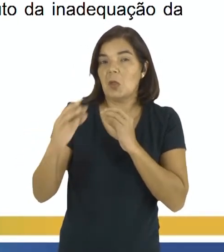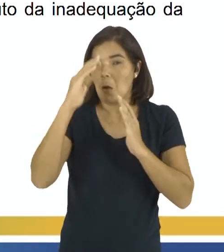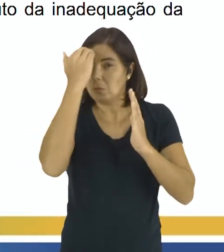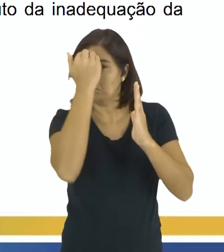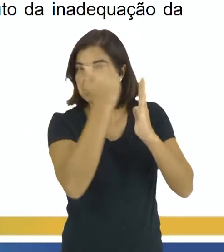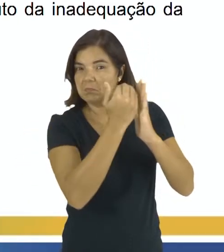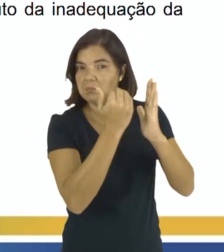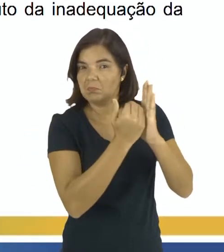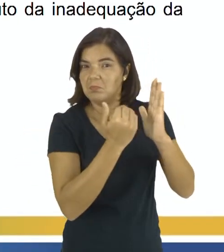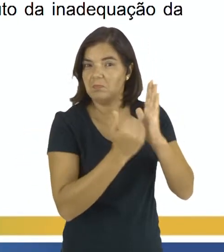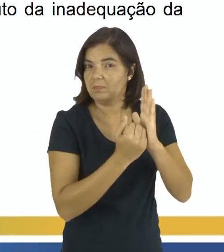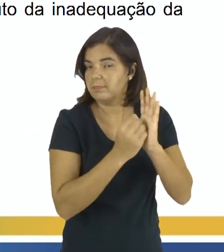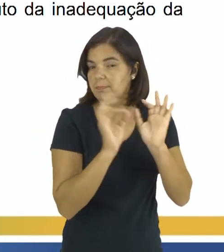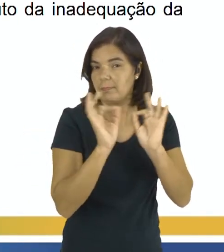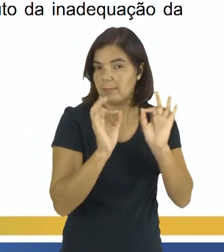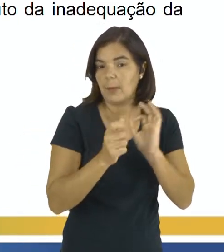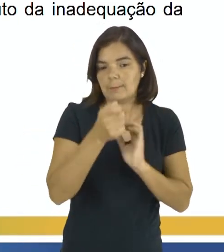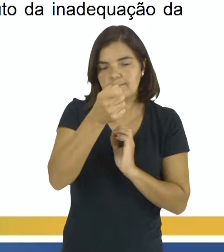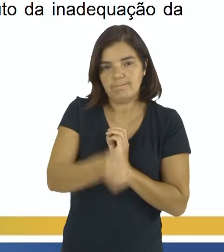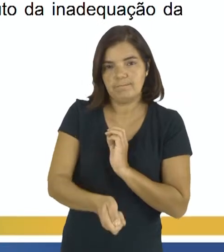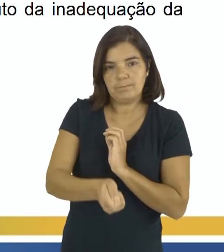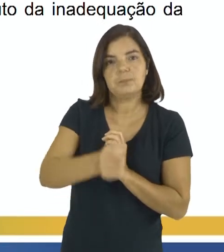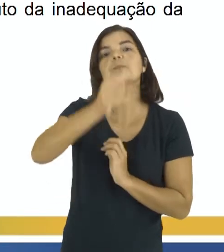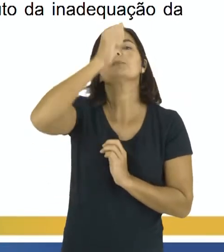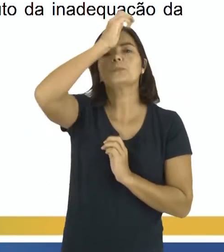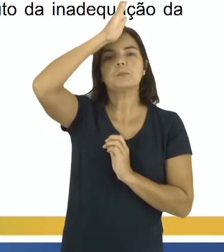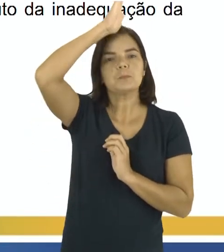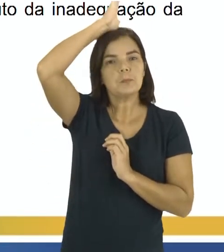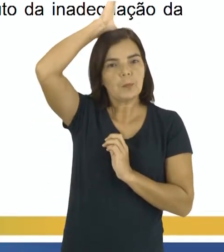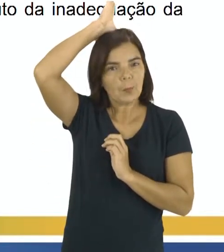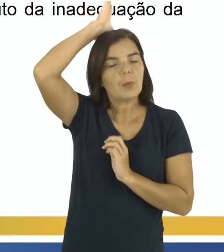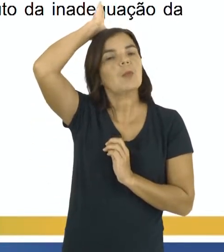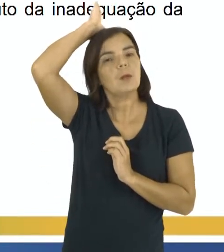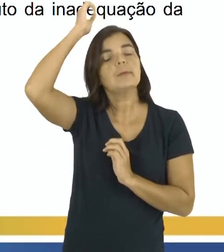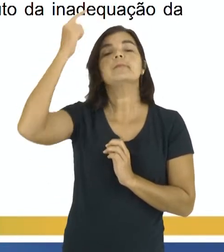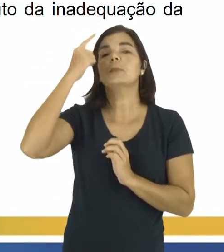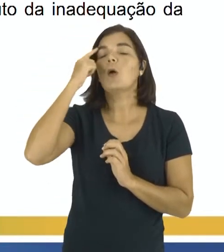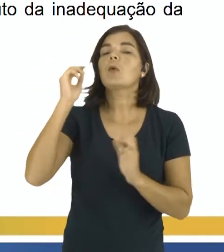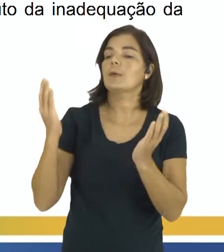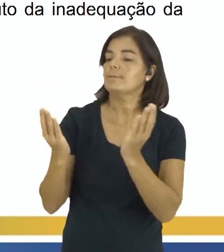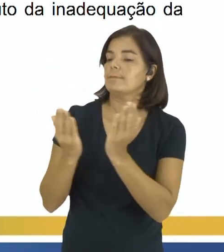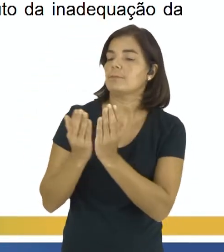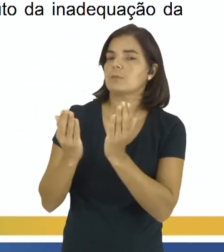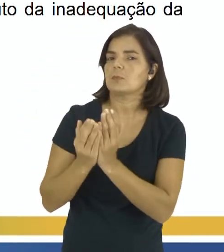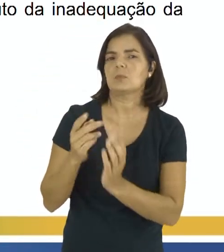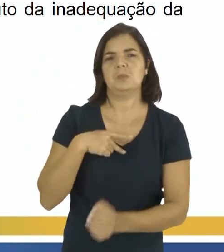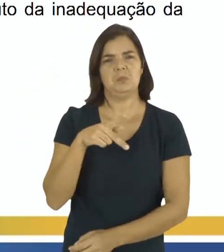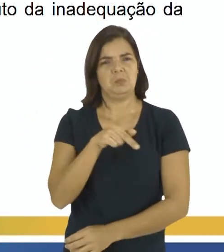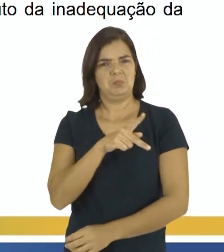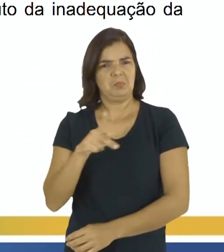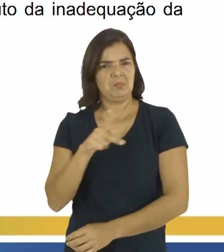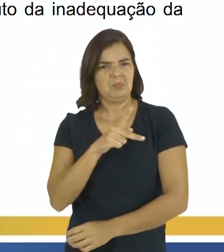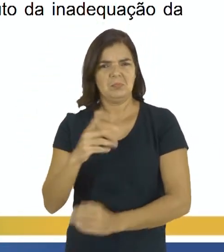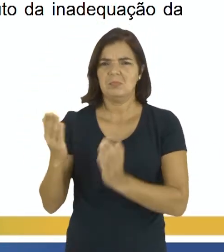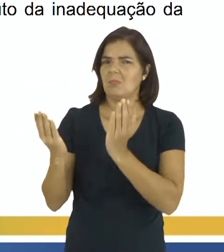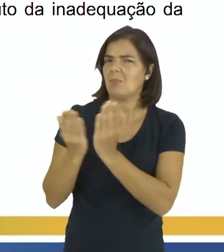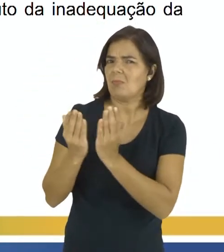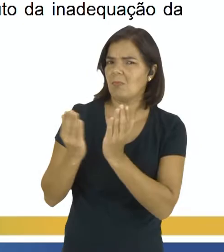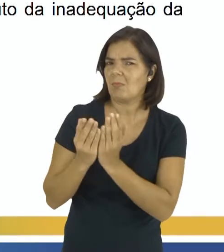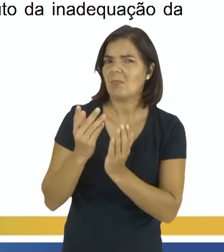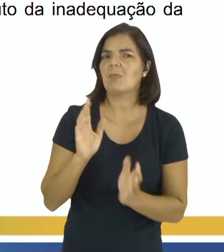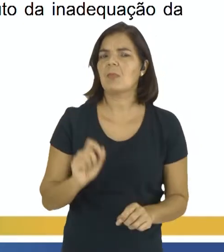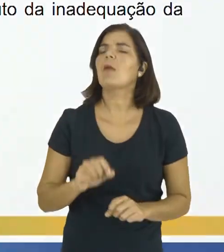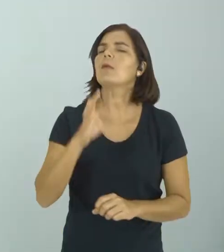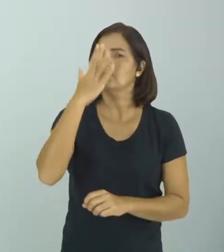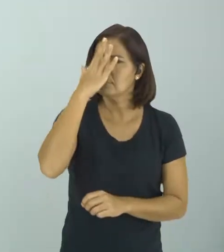ao poder imposto por Roma, as chamadas religiões protestantes. Professora, protestantes,